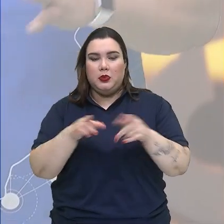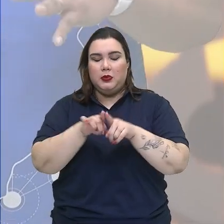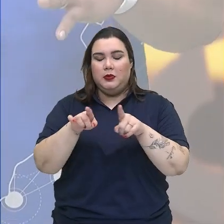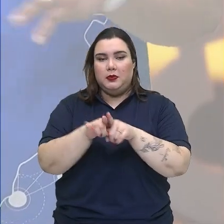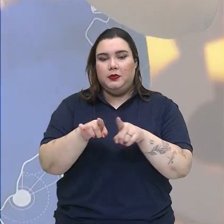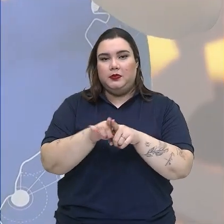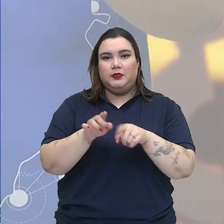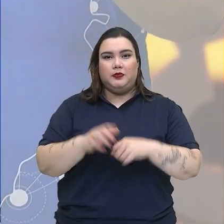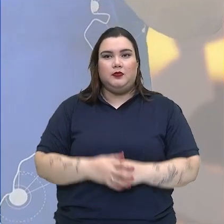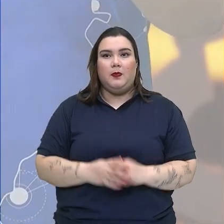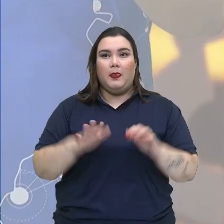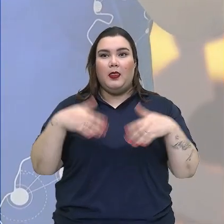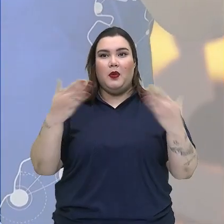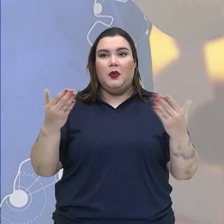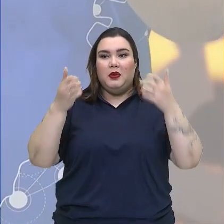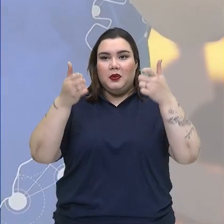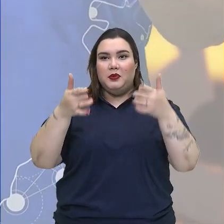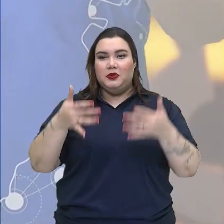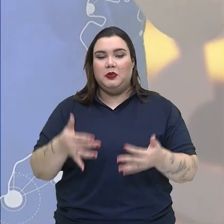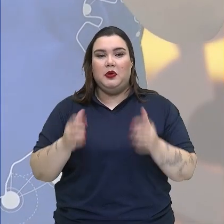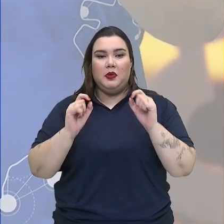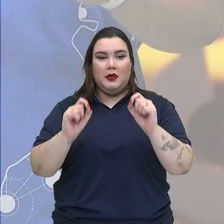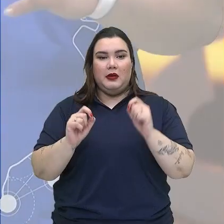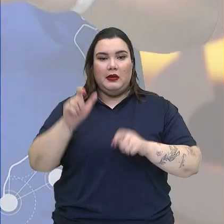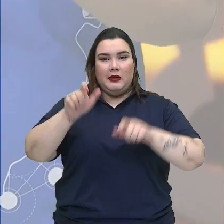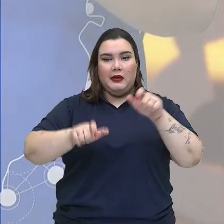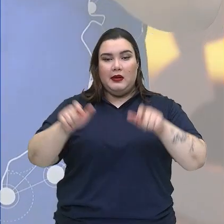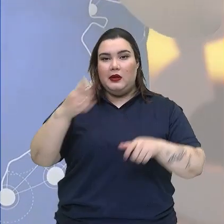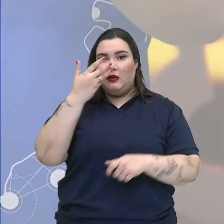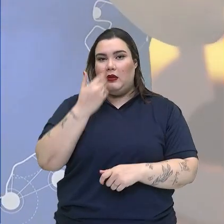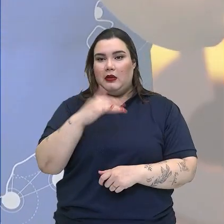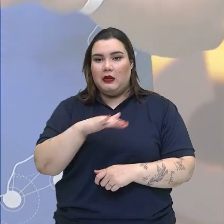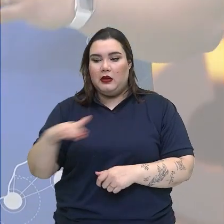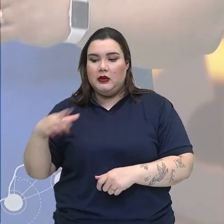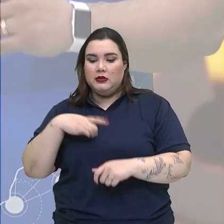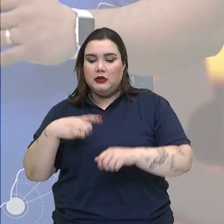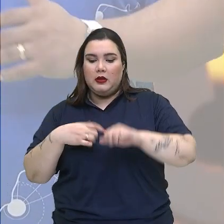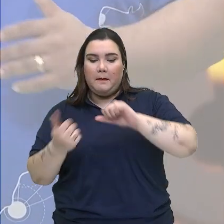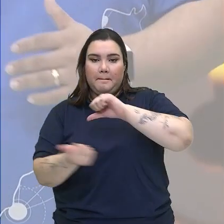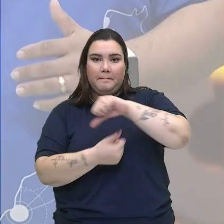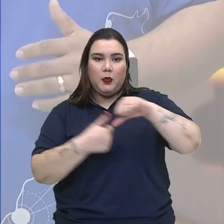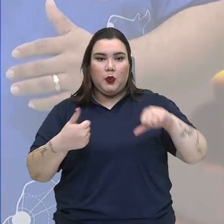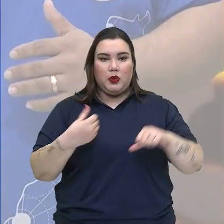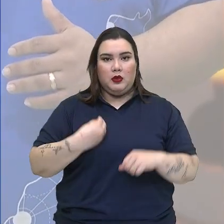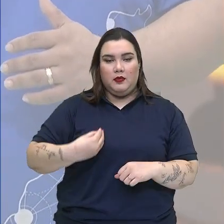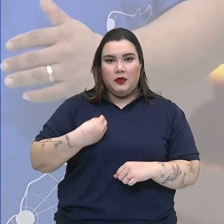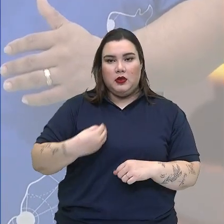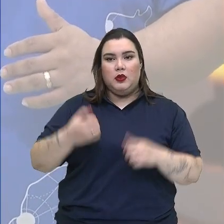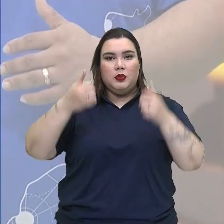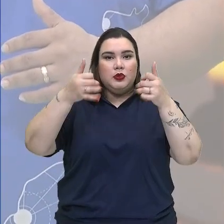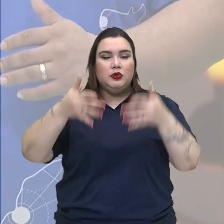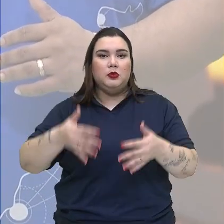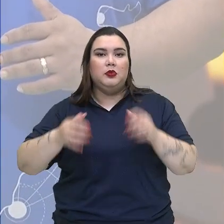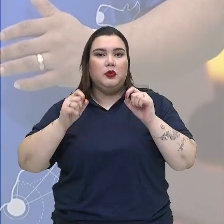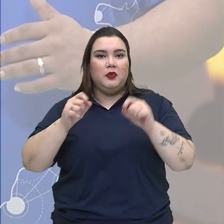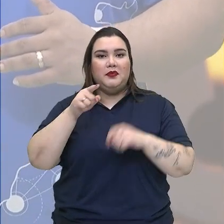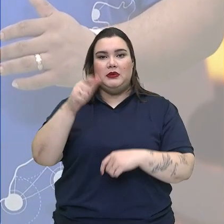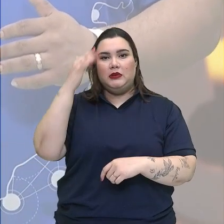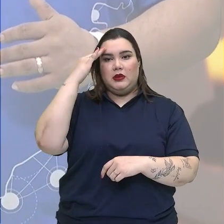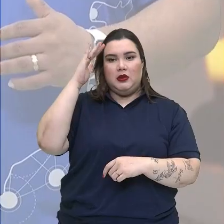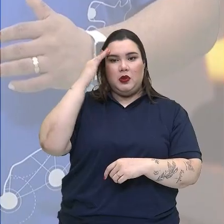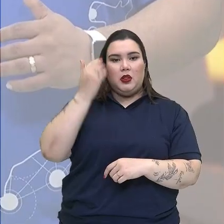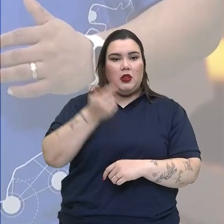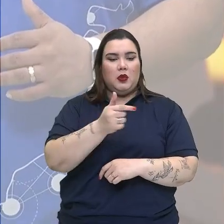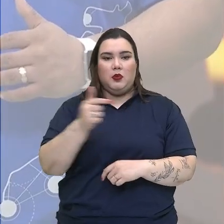claro, quando eu falo que esses meninos, que essas crianças passam para a vida adulta, eu estou dizendo exatamente isso que você entendeu, que não existia